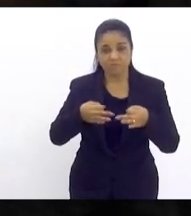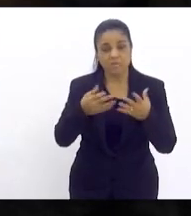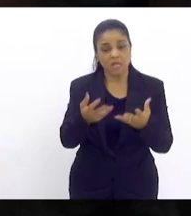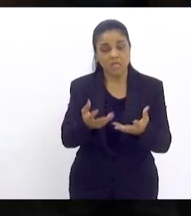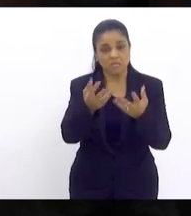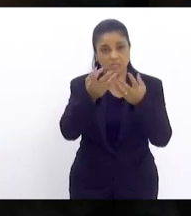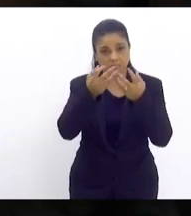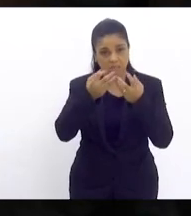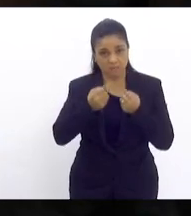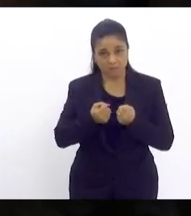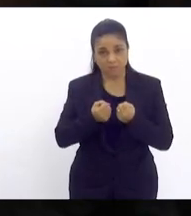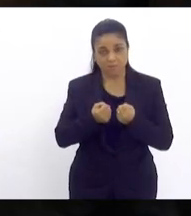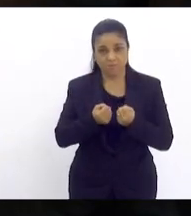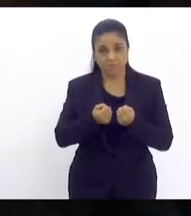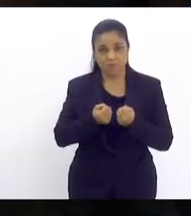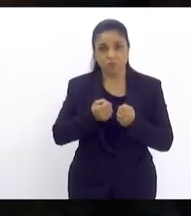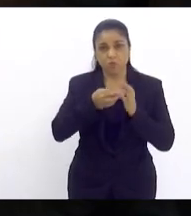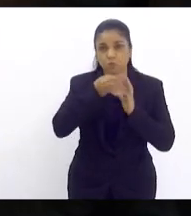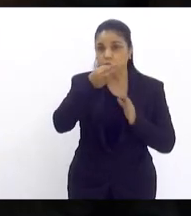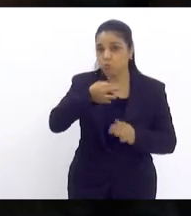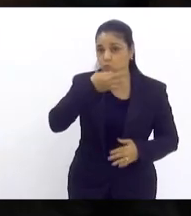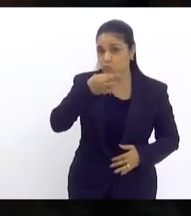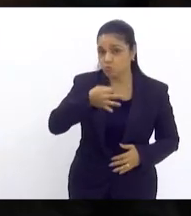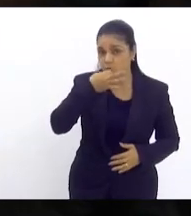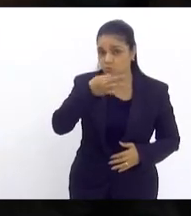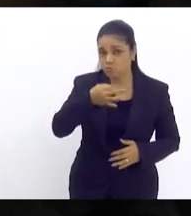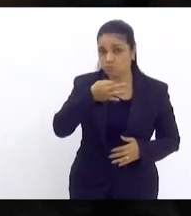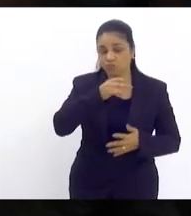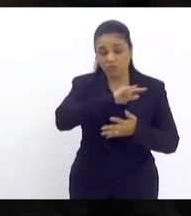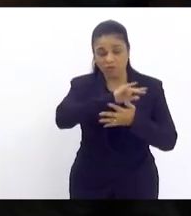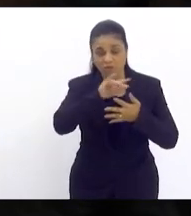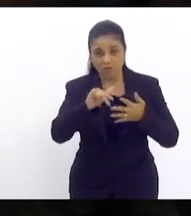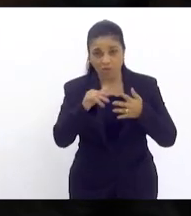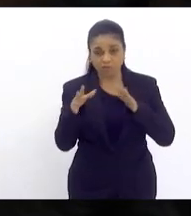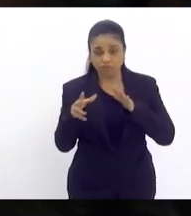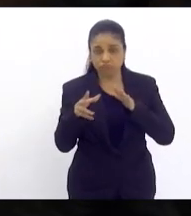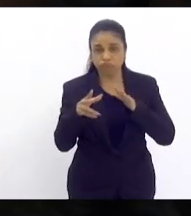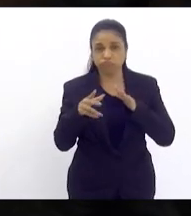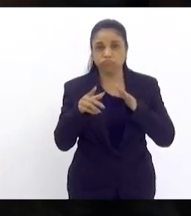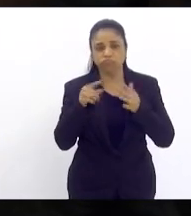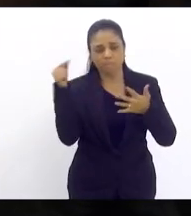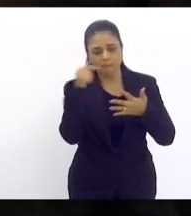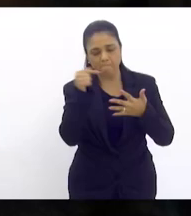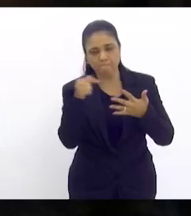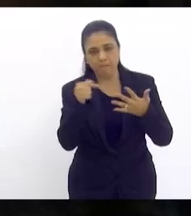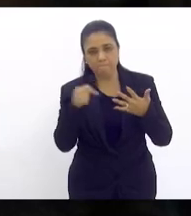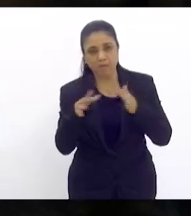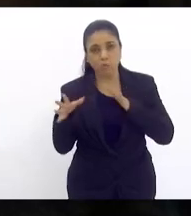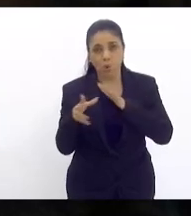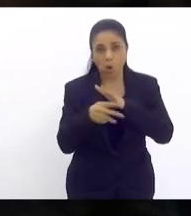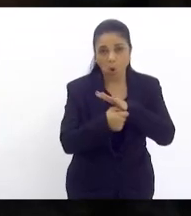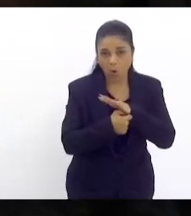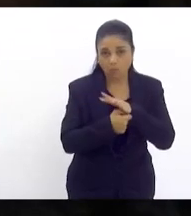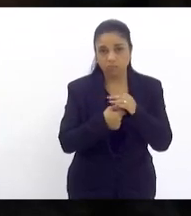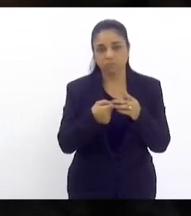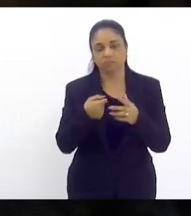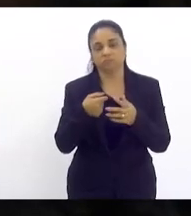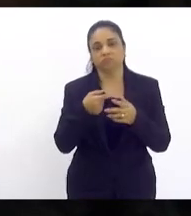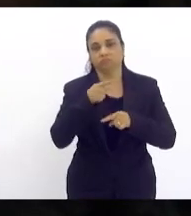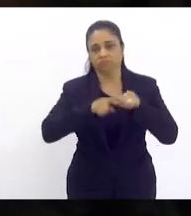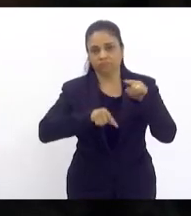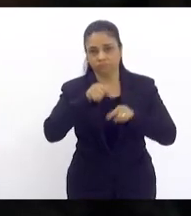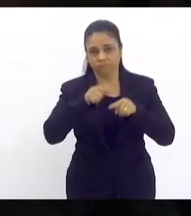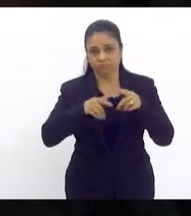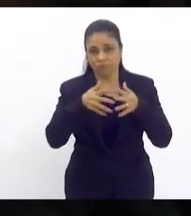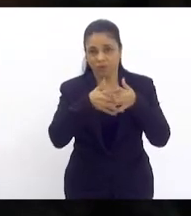essa sugestões na medida em que muitas questões do roubo de carga tinha a ver por exemplo se a gente citar aqui